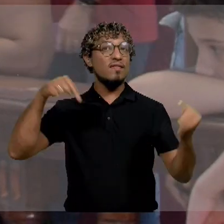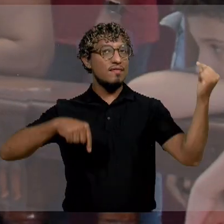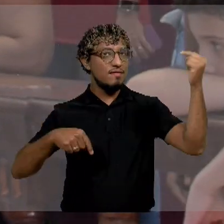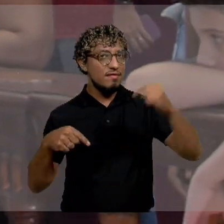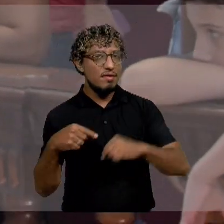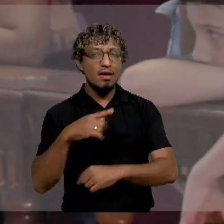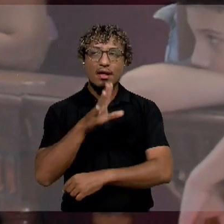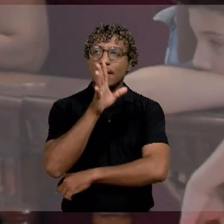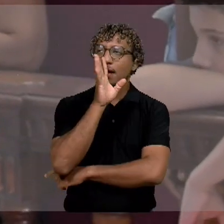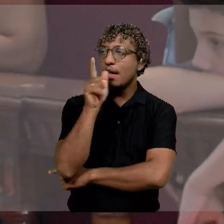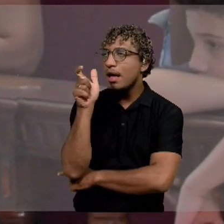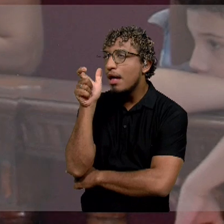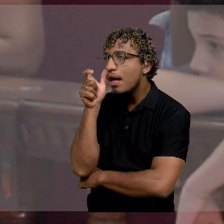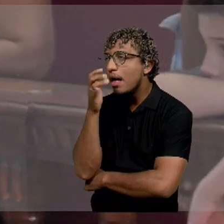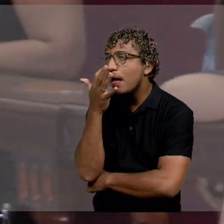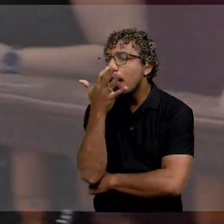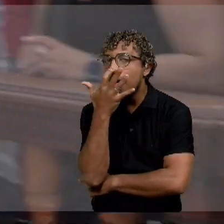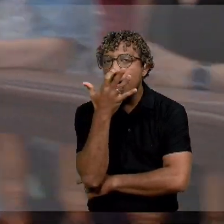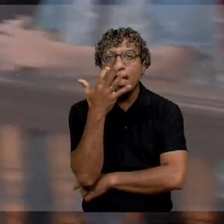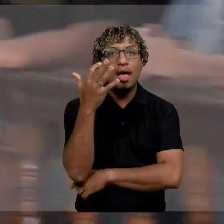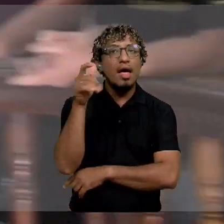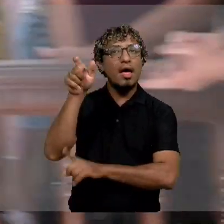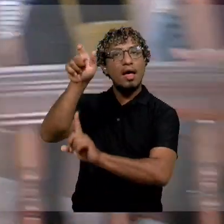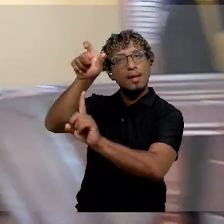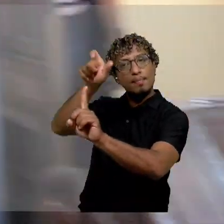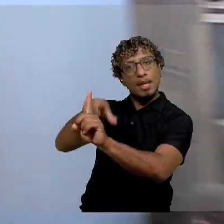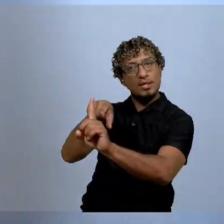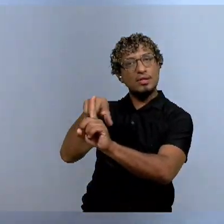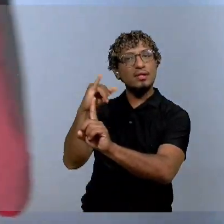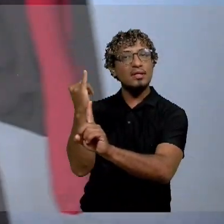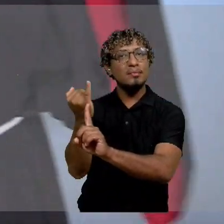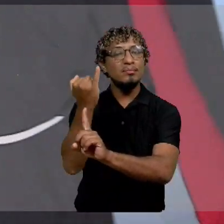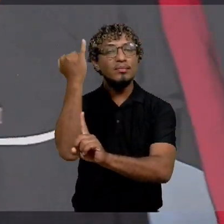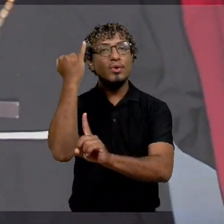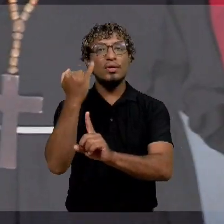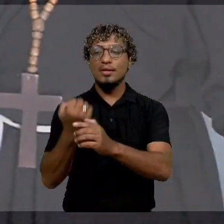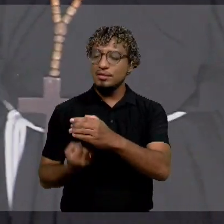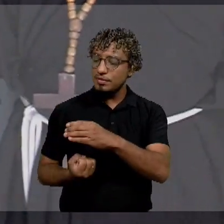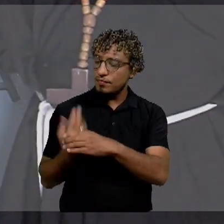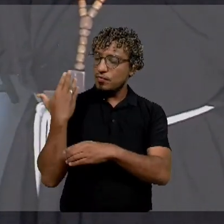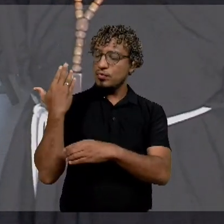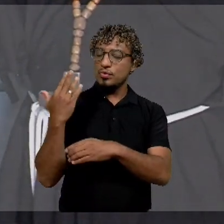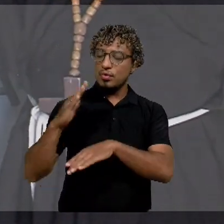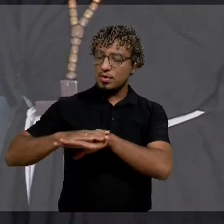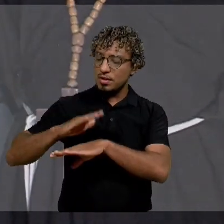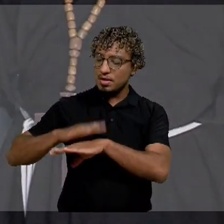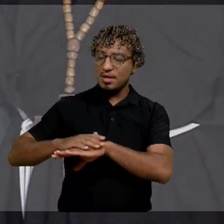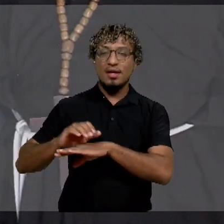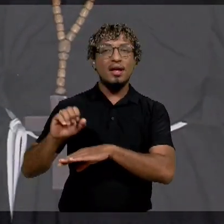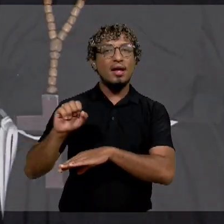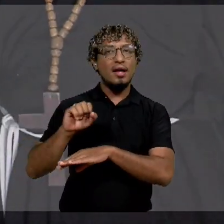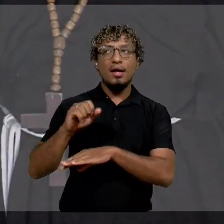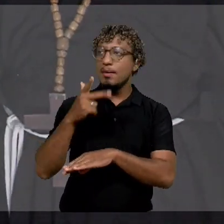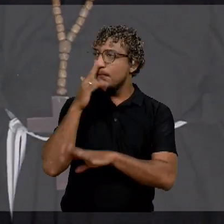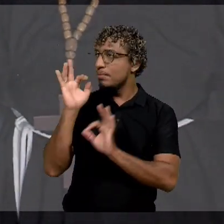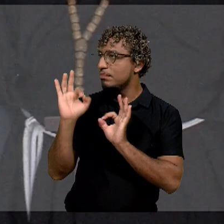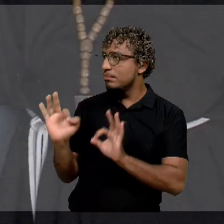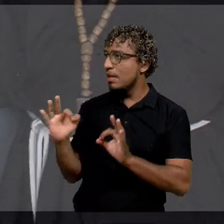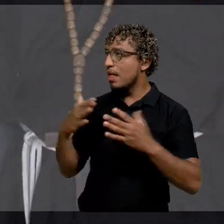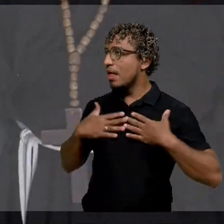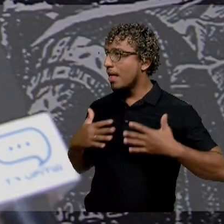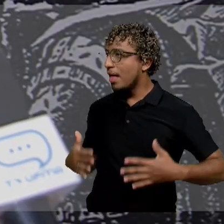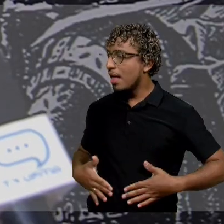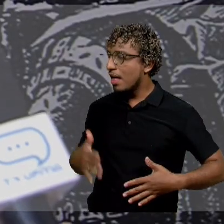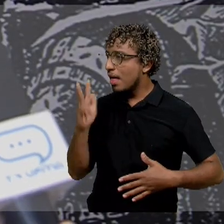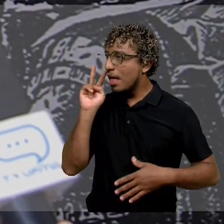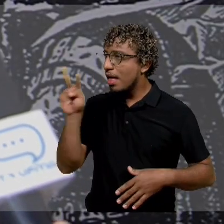elas ficam meio que encantadas em ver um personagem tão importante na fundação da nossa cidade. Ele praticamente ali encarnou-se na frente